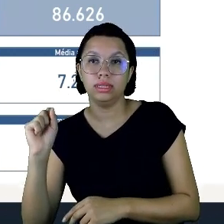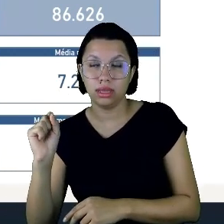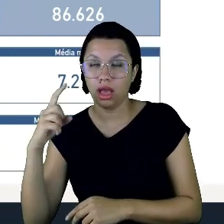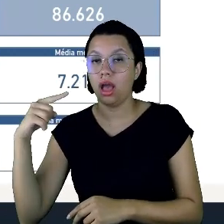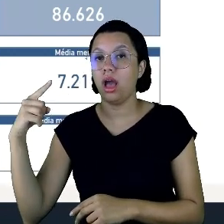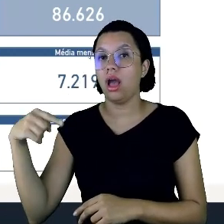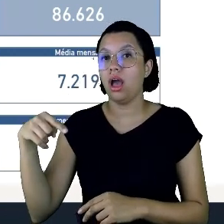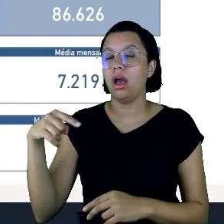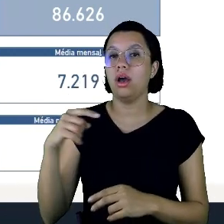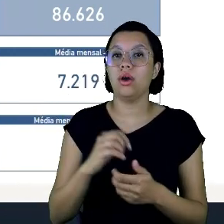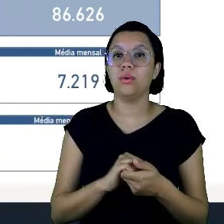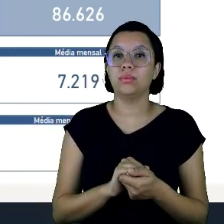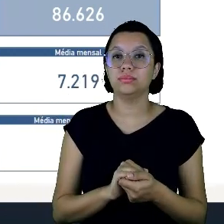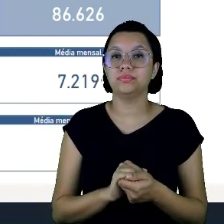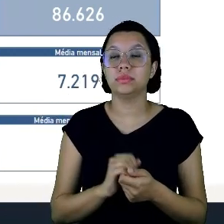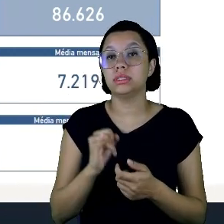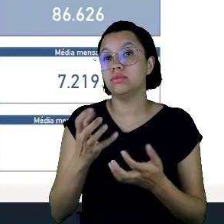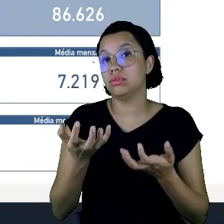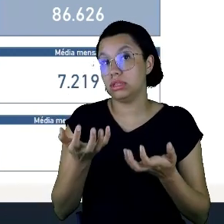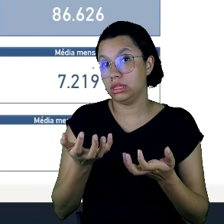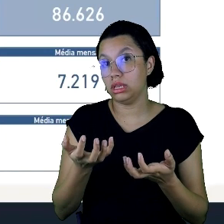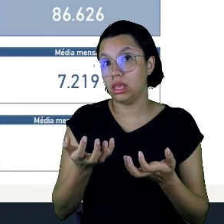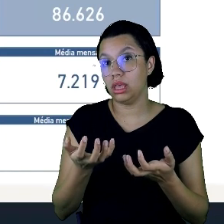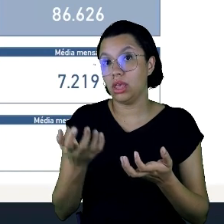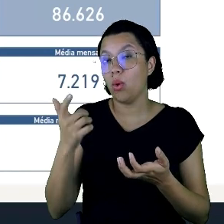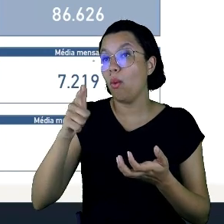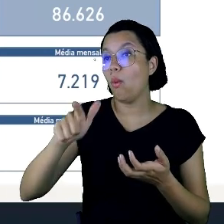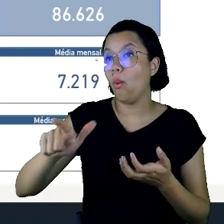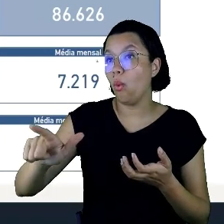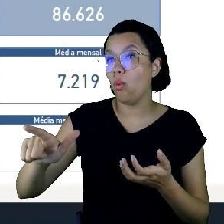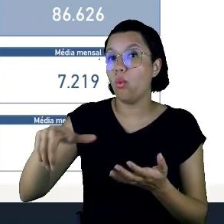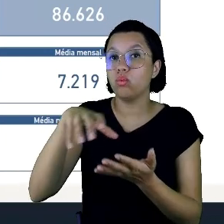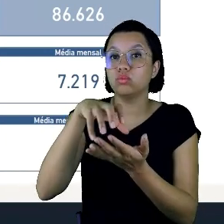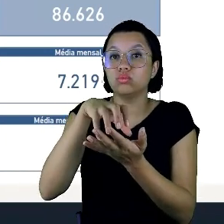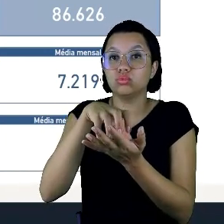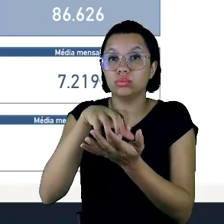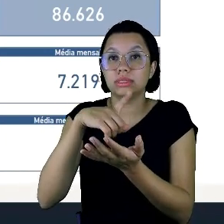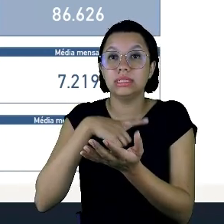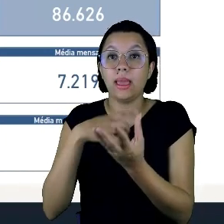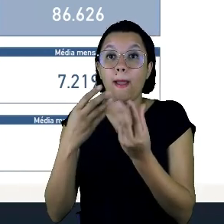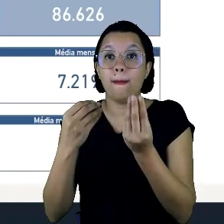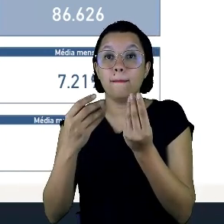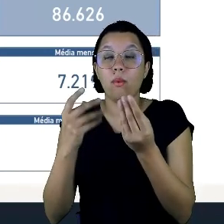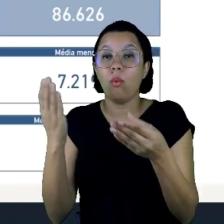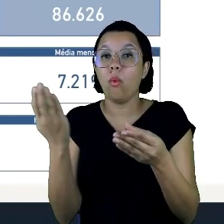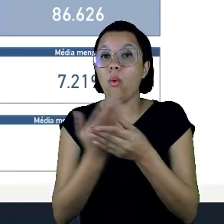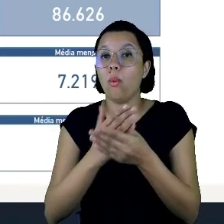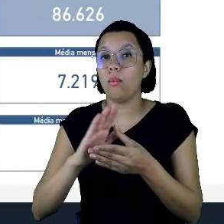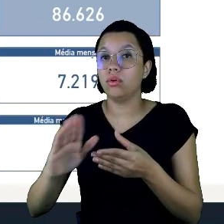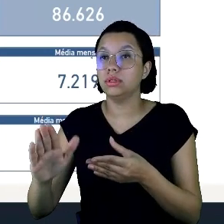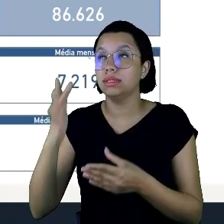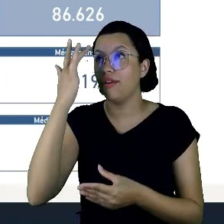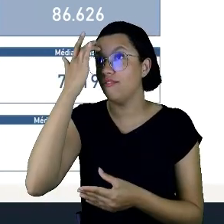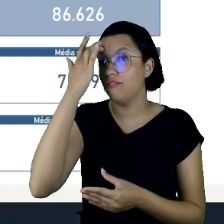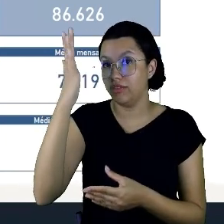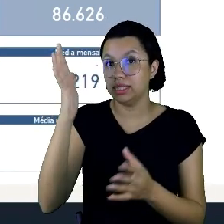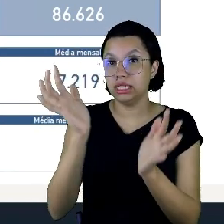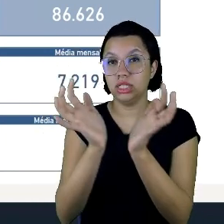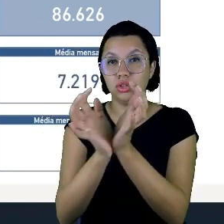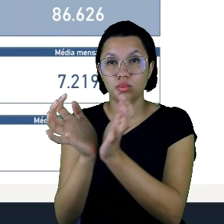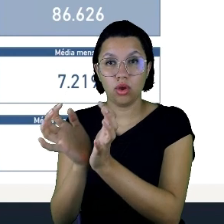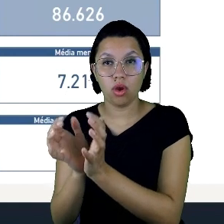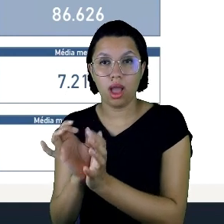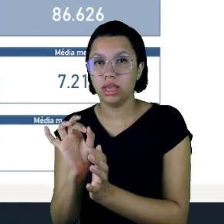Fazenda, e aí tudo que sobrou está em outros. Se vocês sentirem necessidade de outros entes que tenham